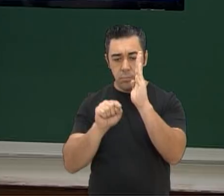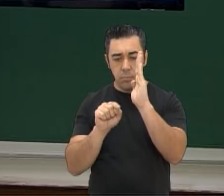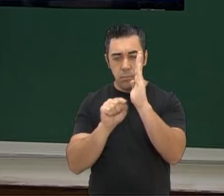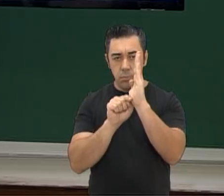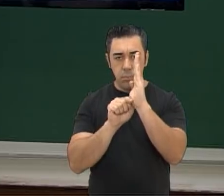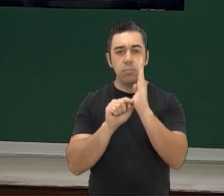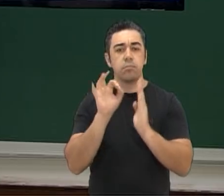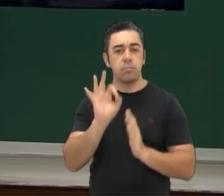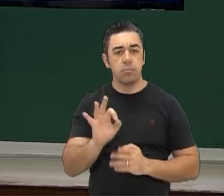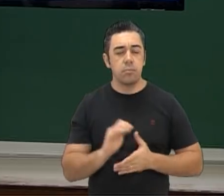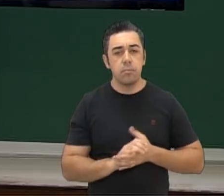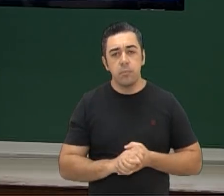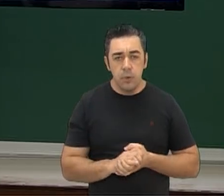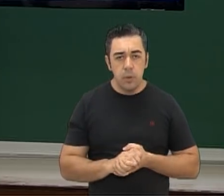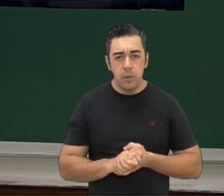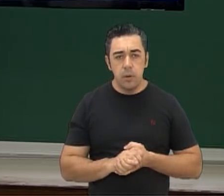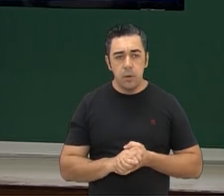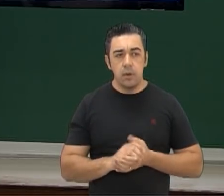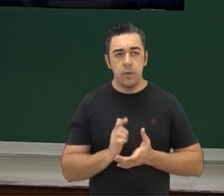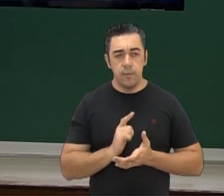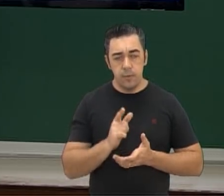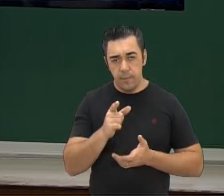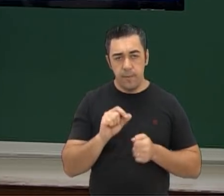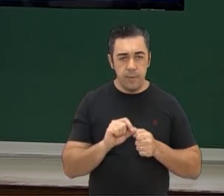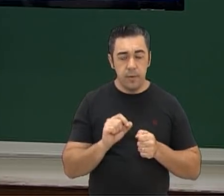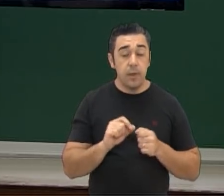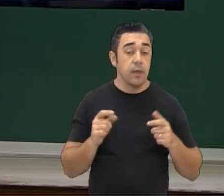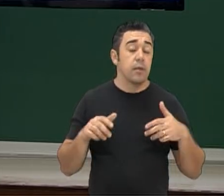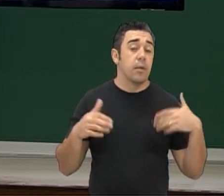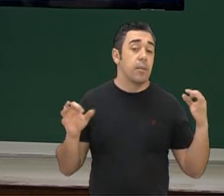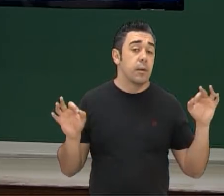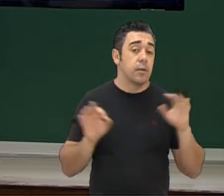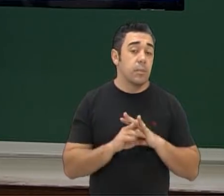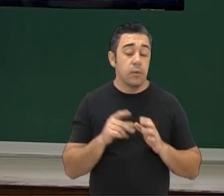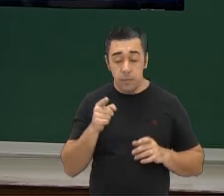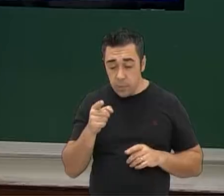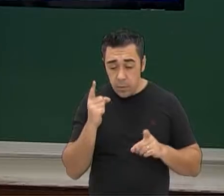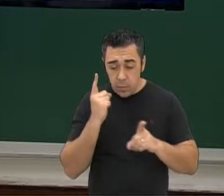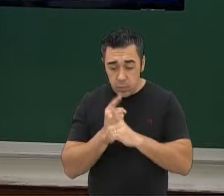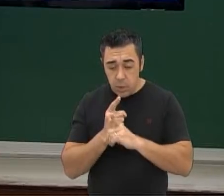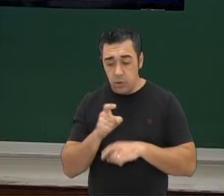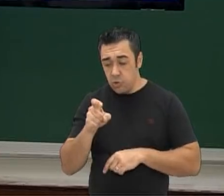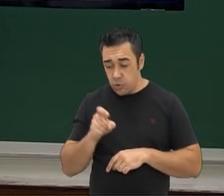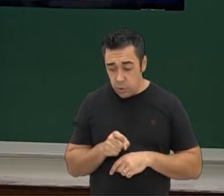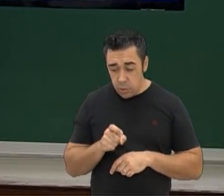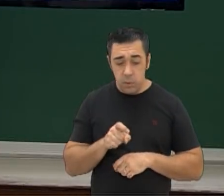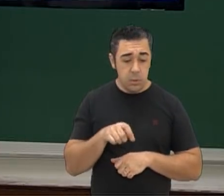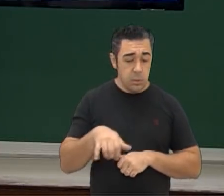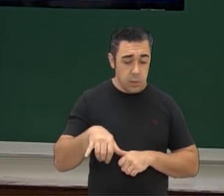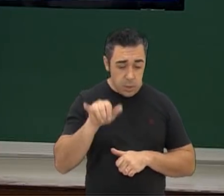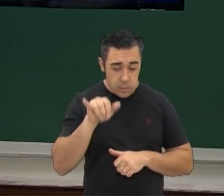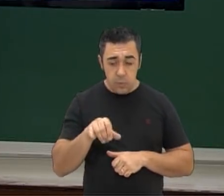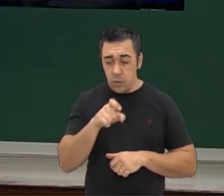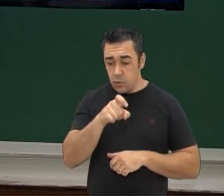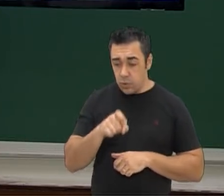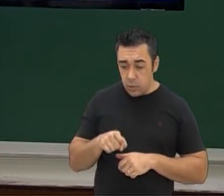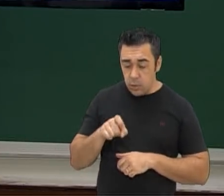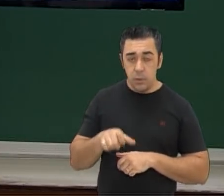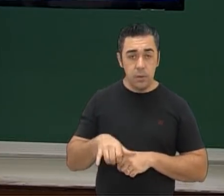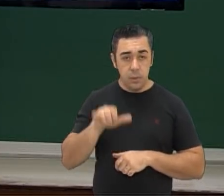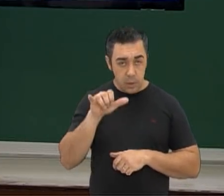completar ela, você vai marcar os pontos aonde você fez o outro lado da figura que